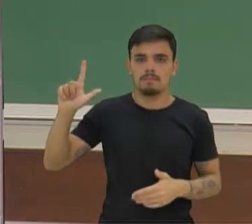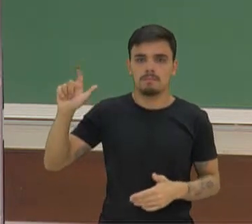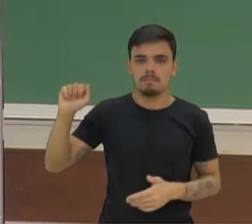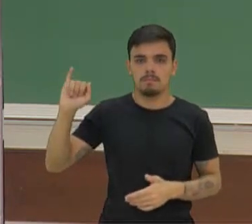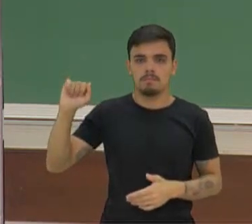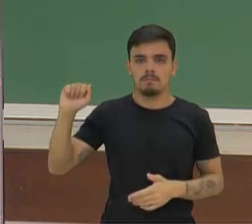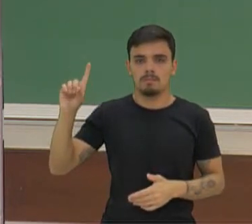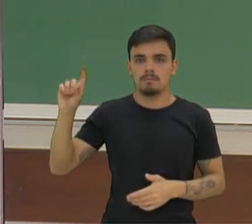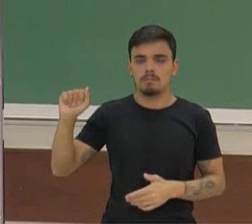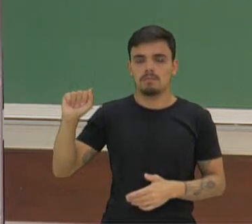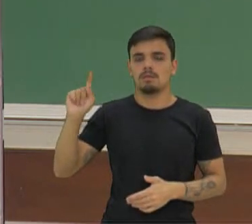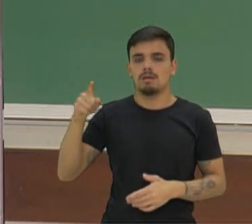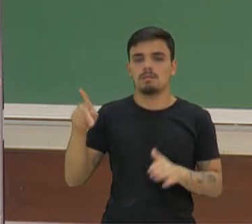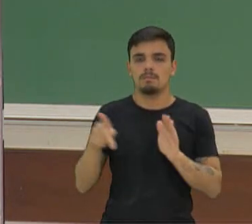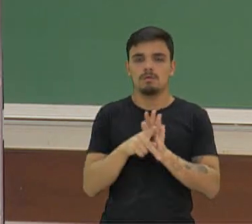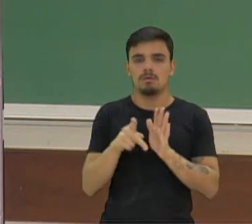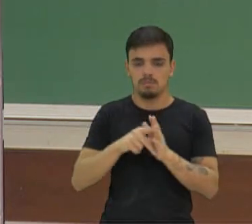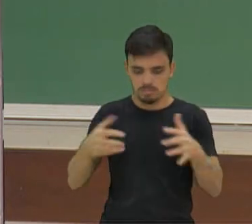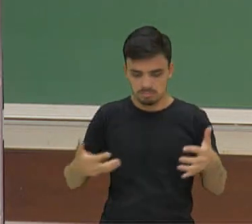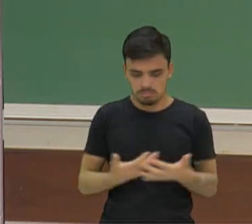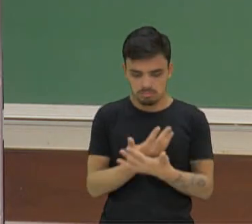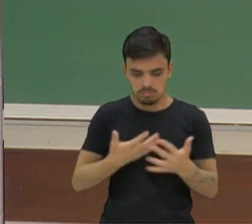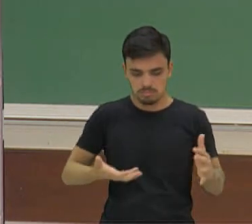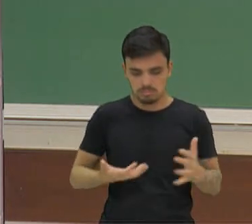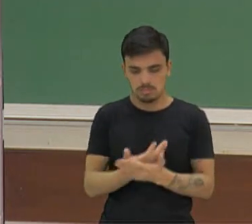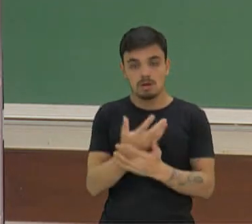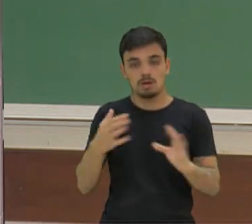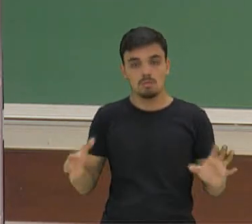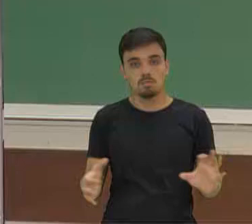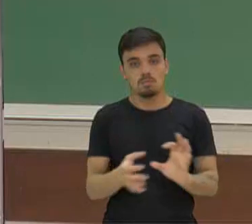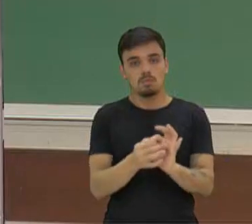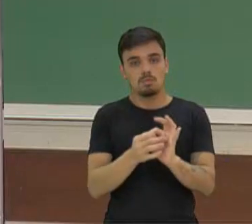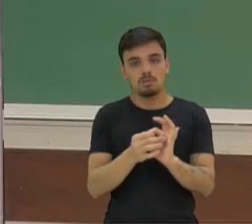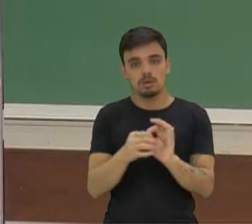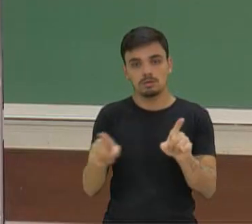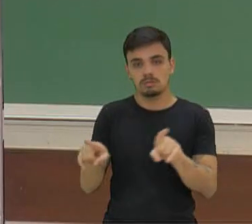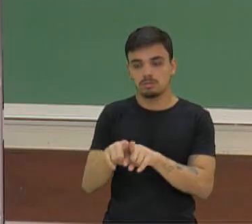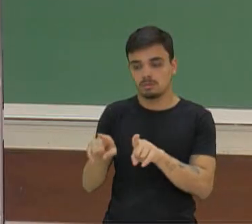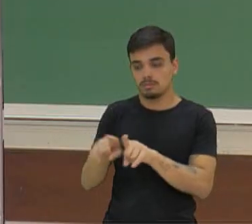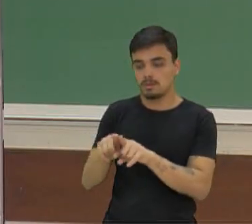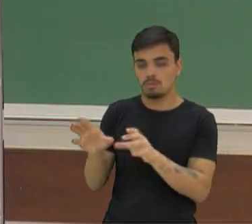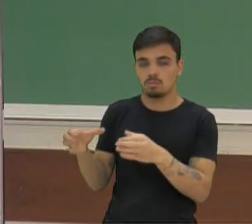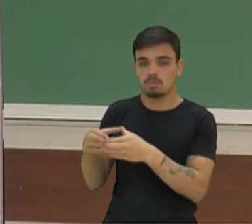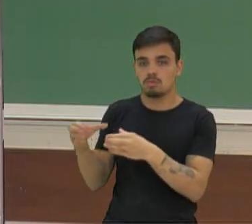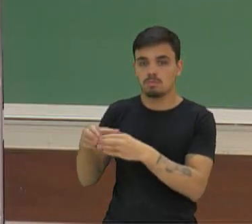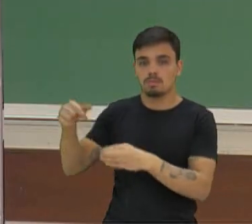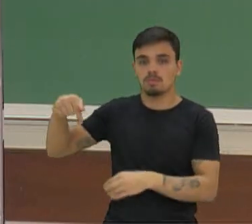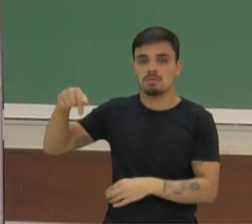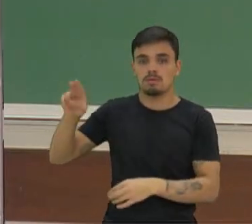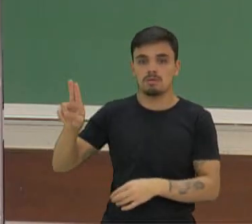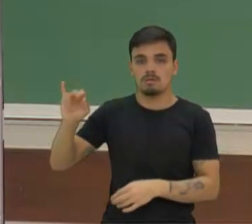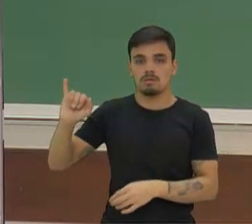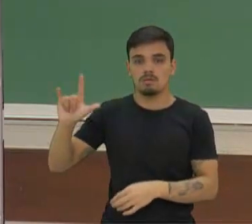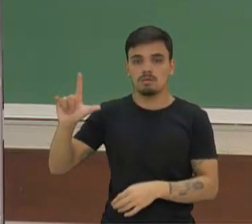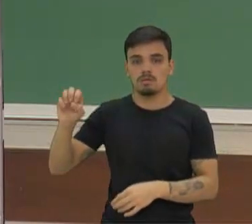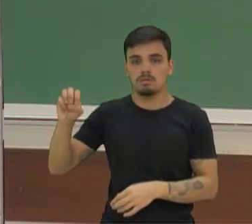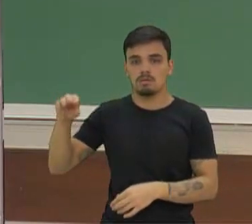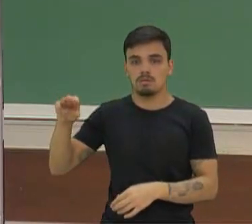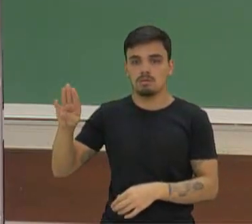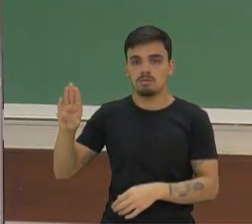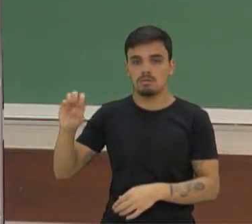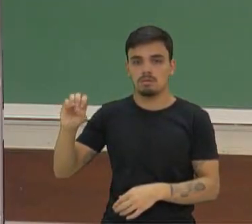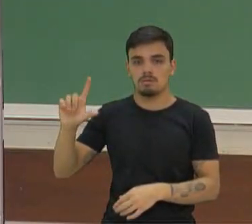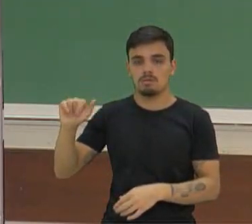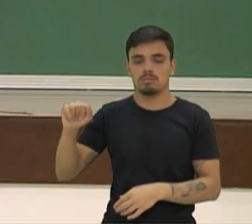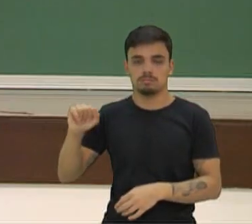de Balaio, une-se aos seguidores quilombolas, de Negro Cosme, principalmente, e o movimento ganha força. Estamos